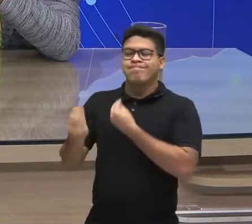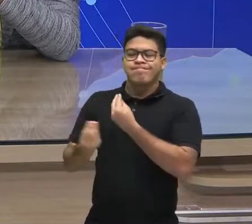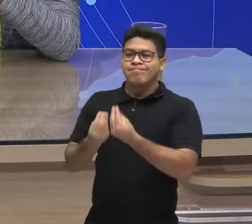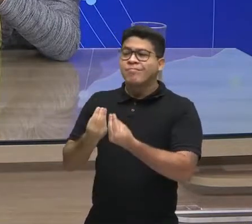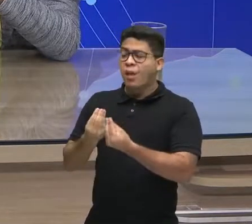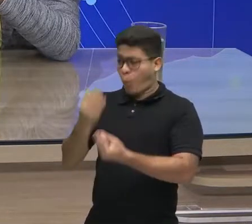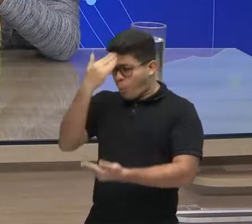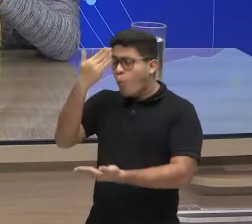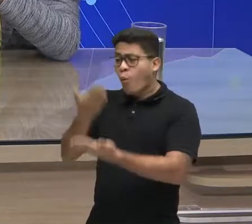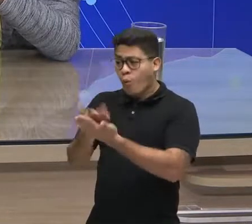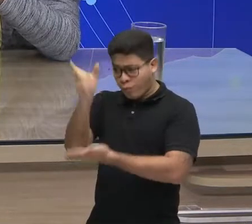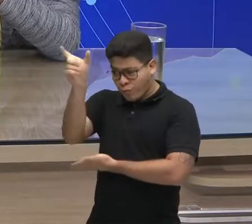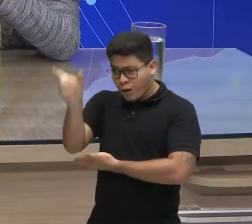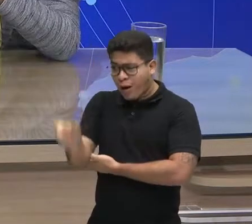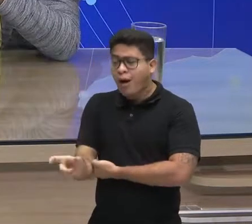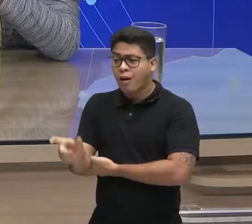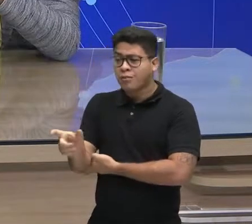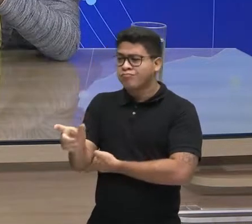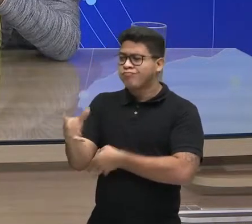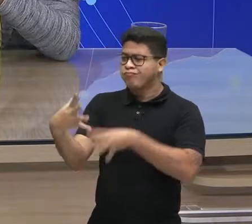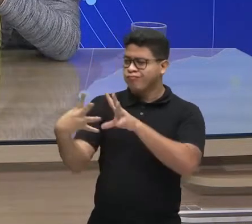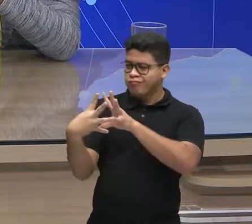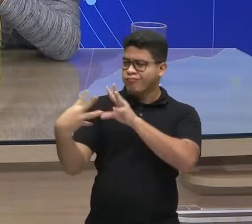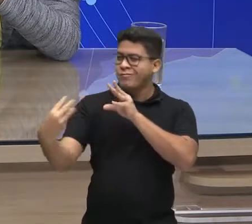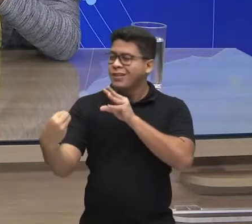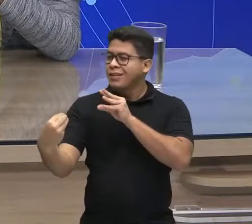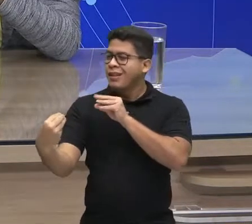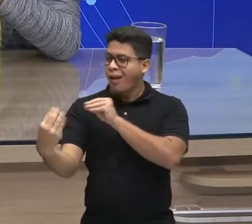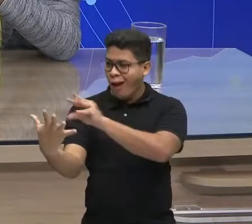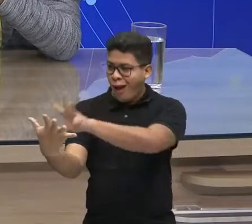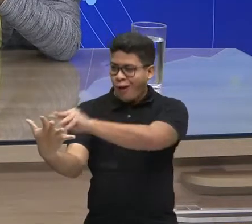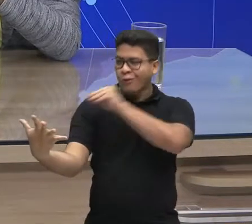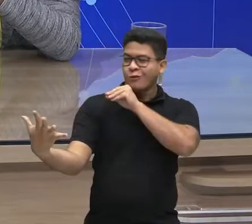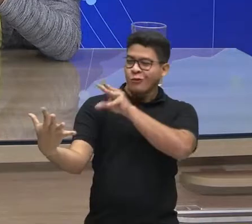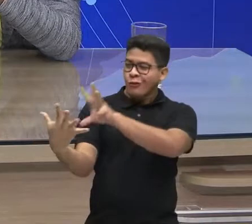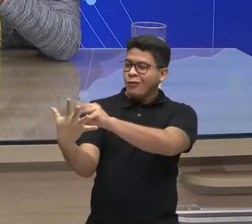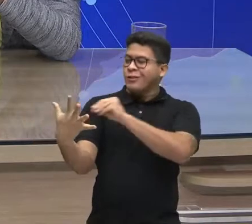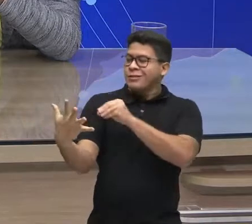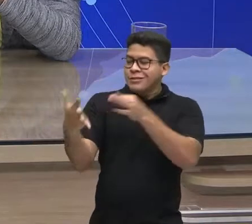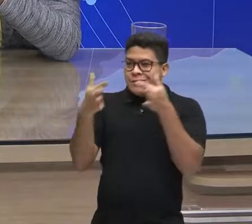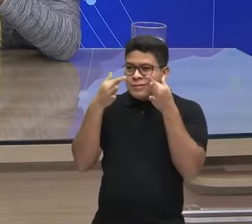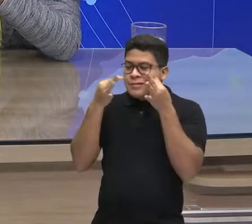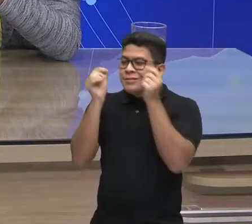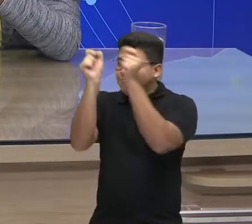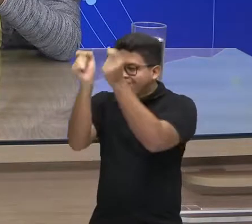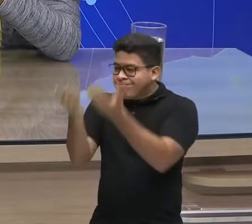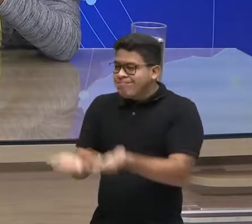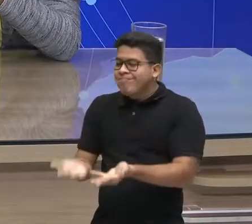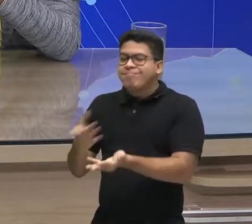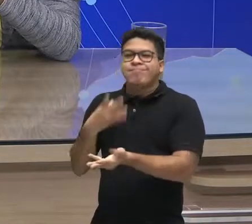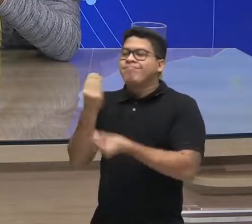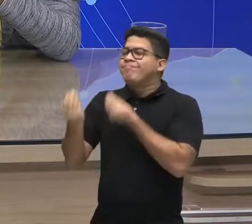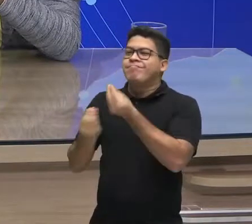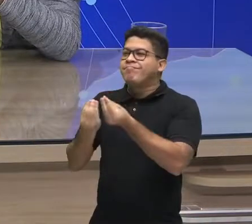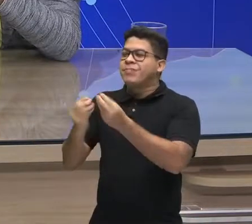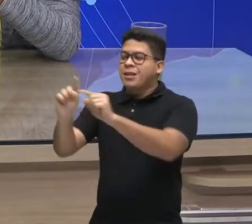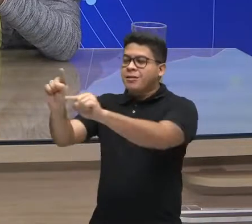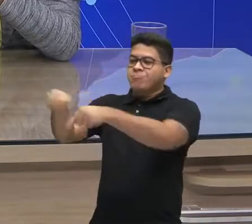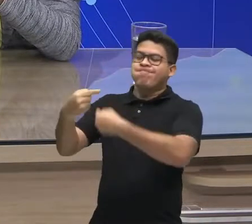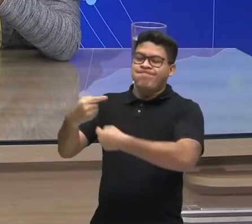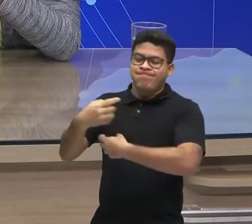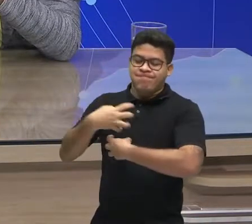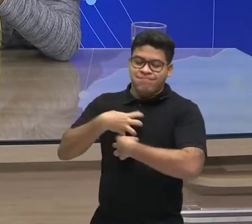eu idealizava, era uma pessoa que eu era fã, eu era admiradora e ela fez isso. E aí, às vezes,